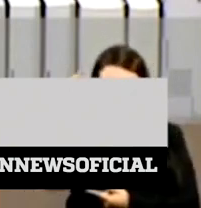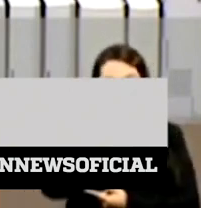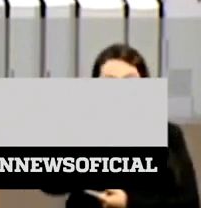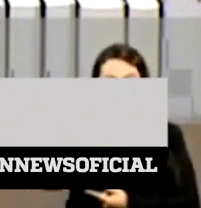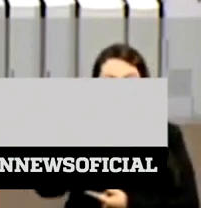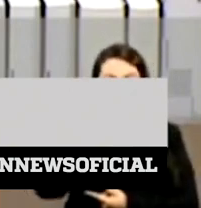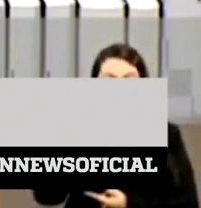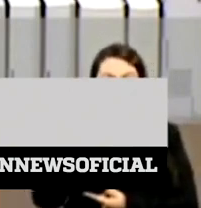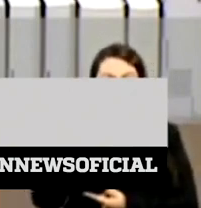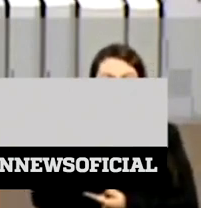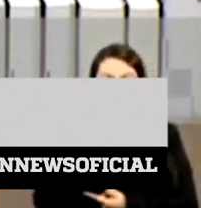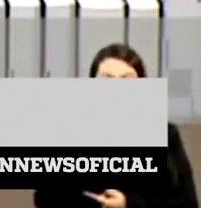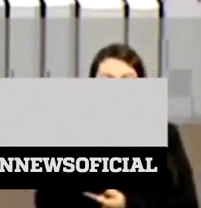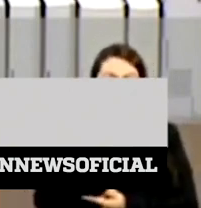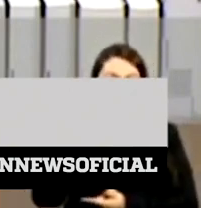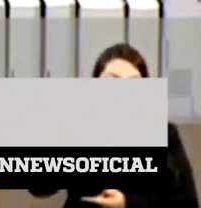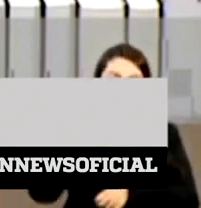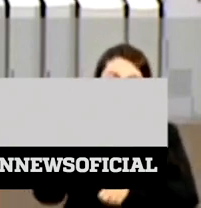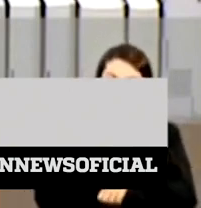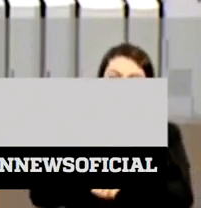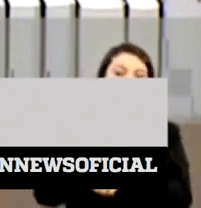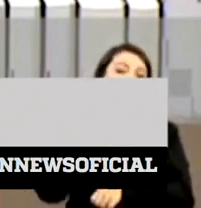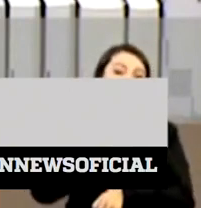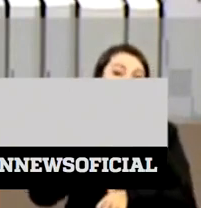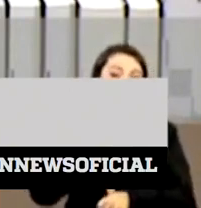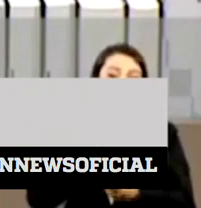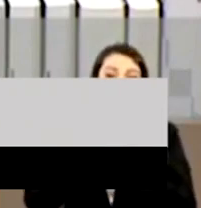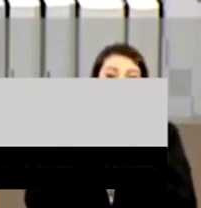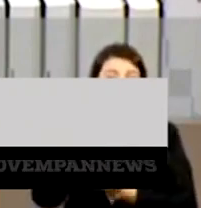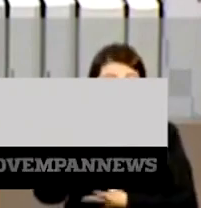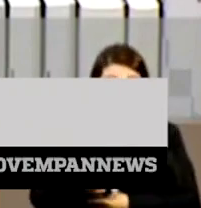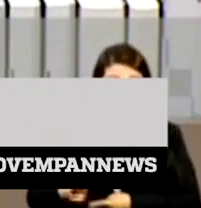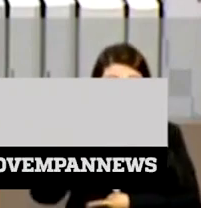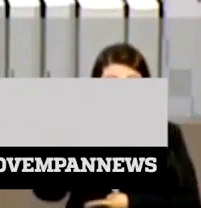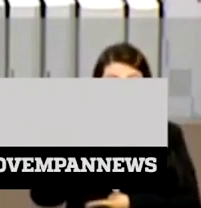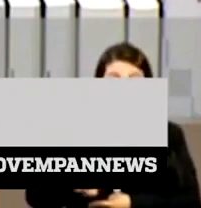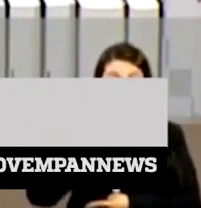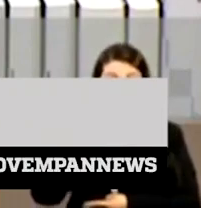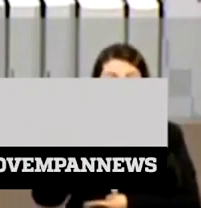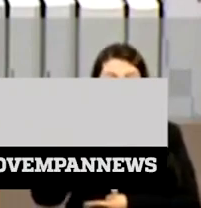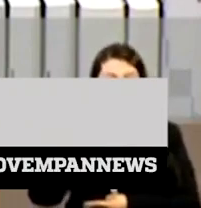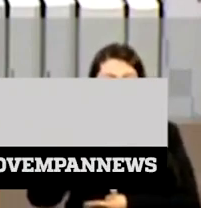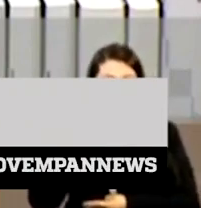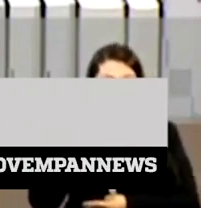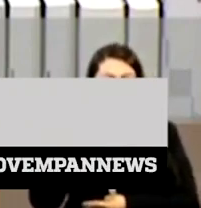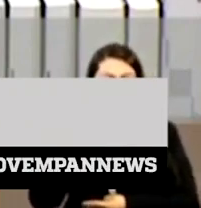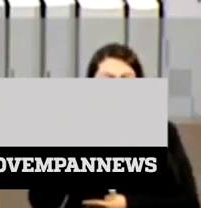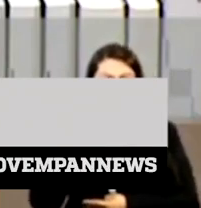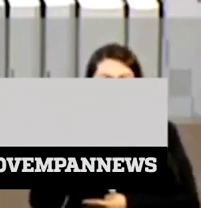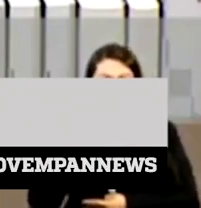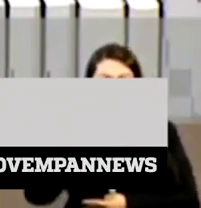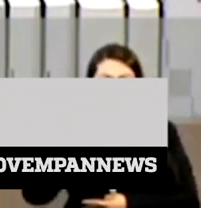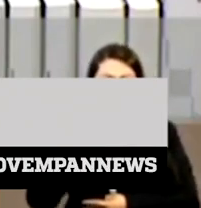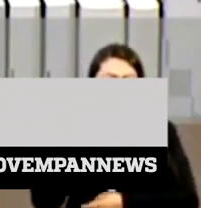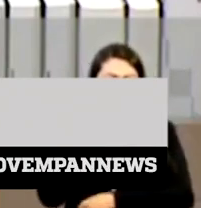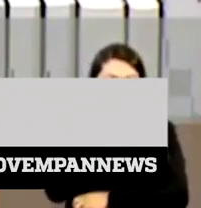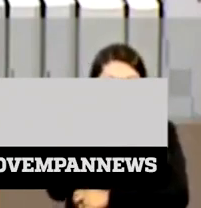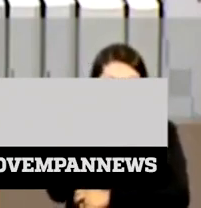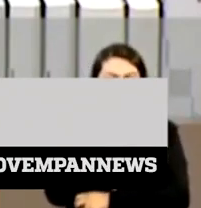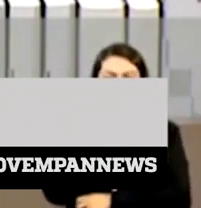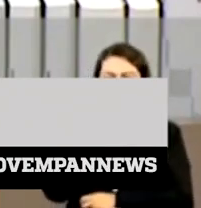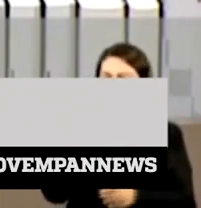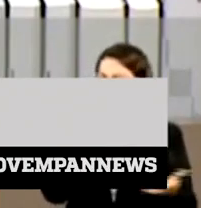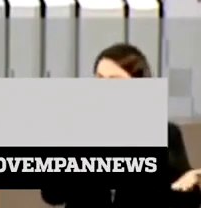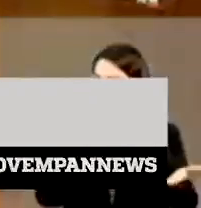um comunicado do Senado Federal. Na prática, o documento pedia a interrupção do julgamento no STF, alegando que já tramita